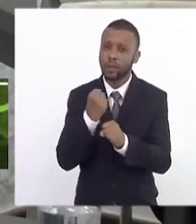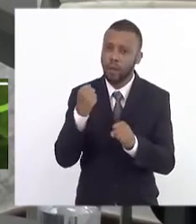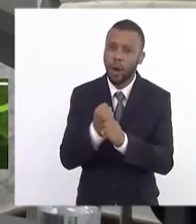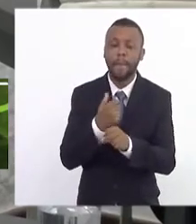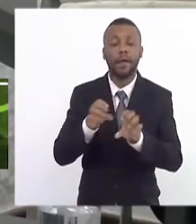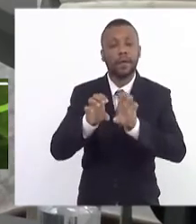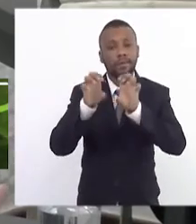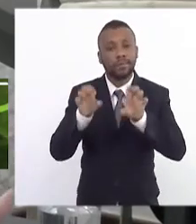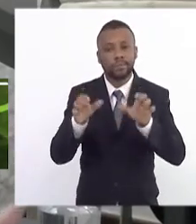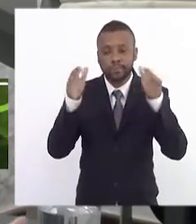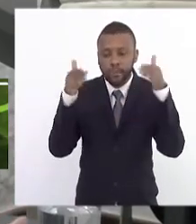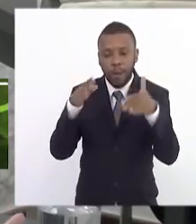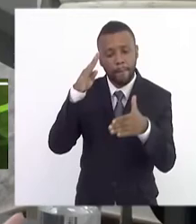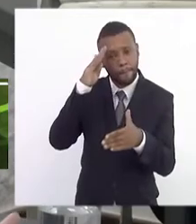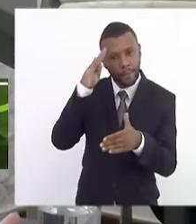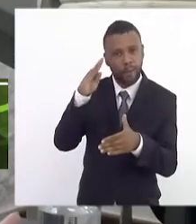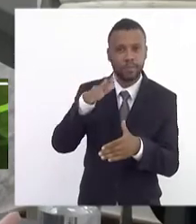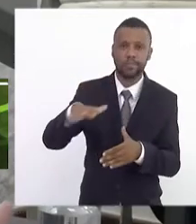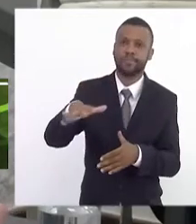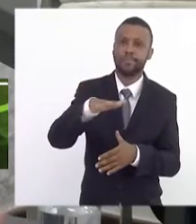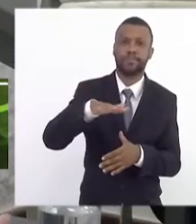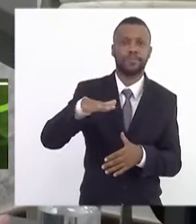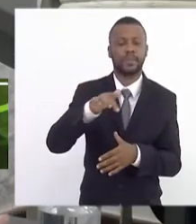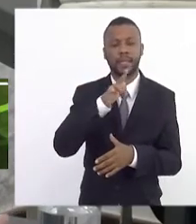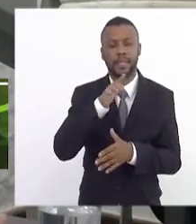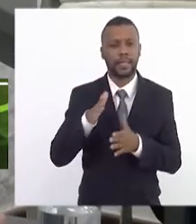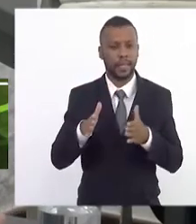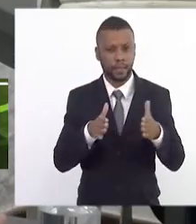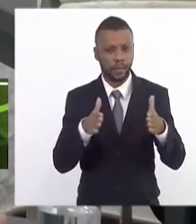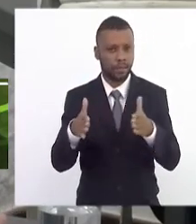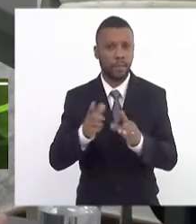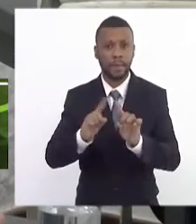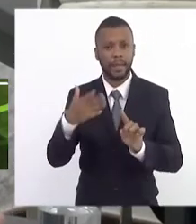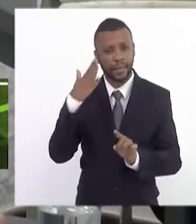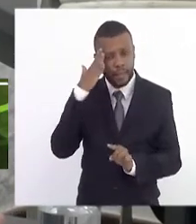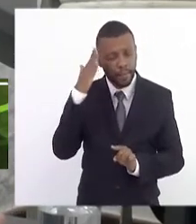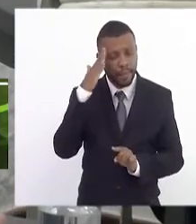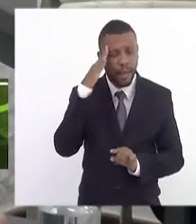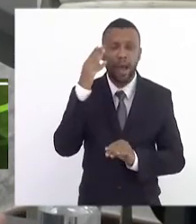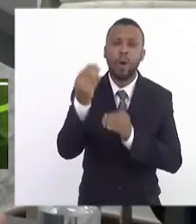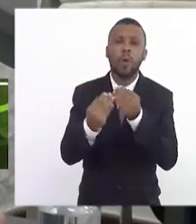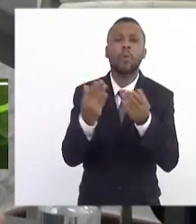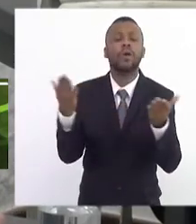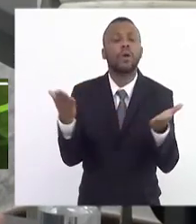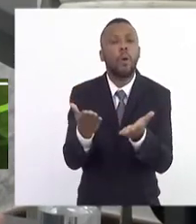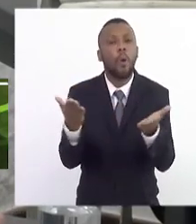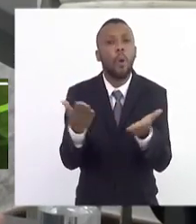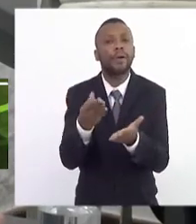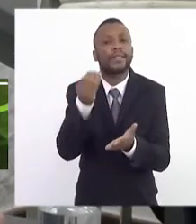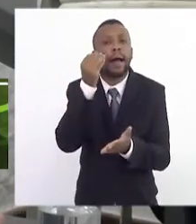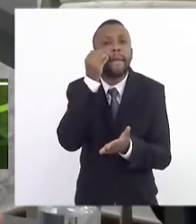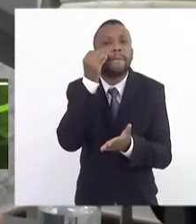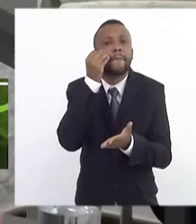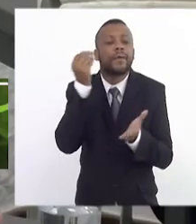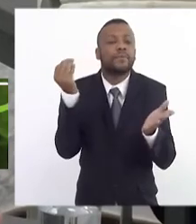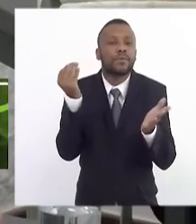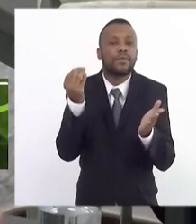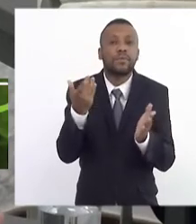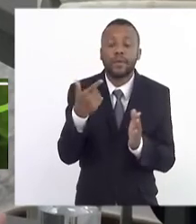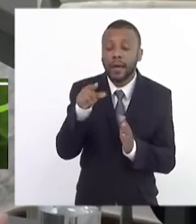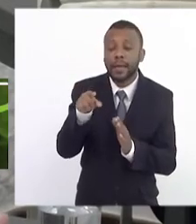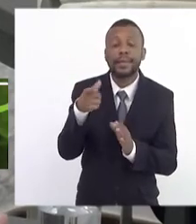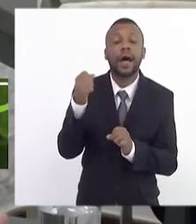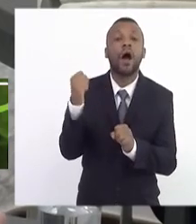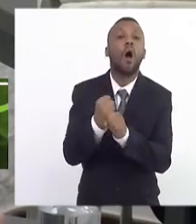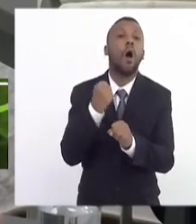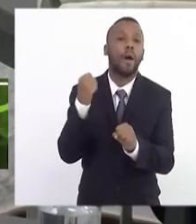em especial nesses rios, mas saber quanto que hoje está previsto para esse tipo de obra, porque,